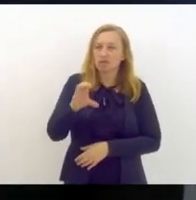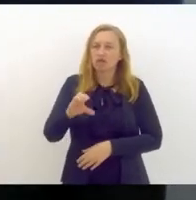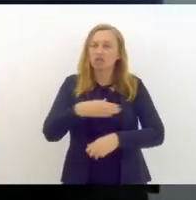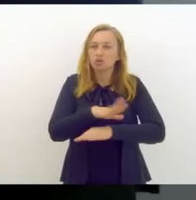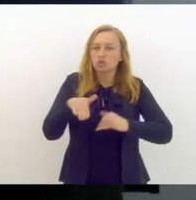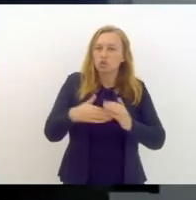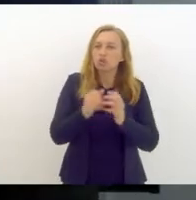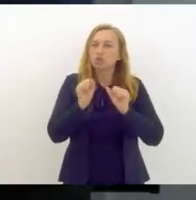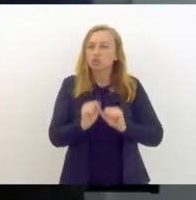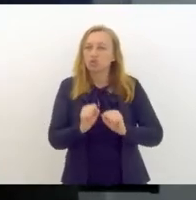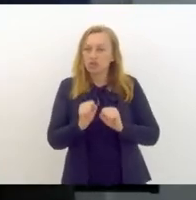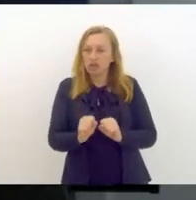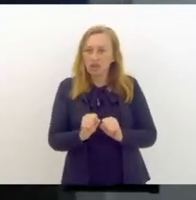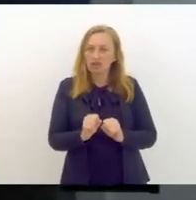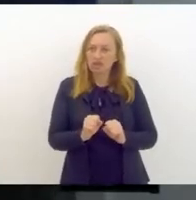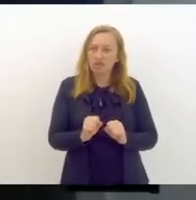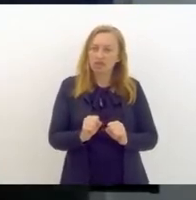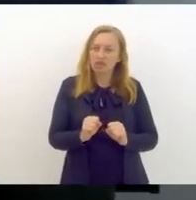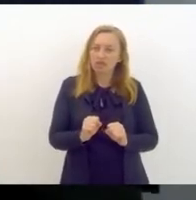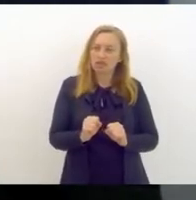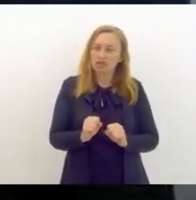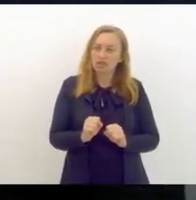eles puderam ser dirimidos ou